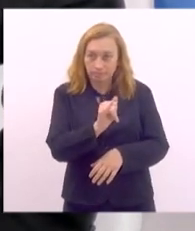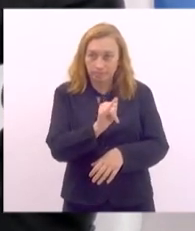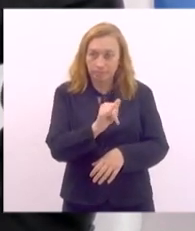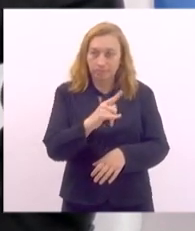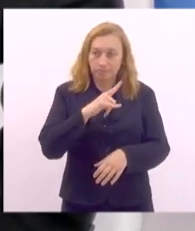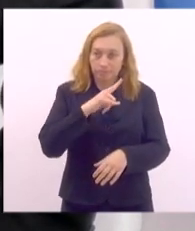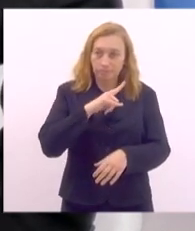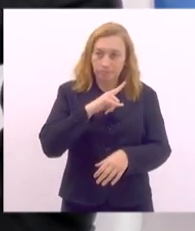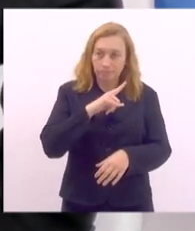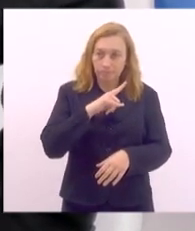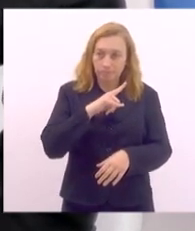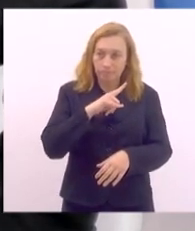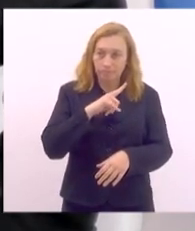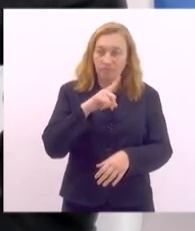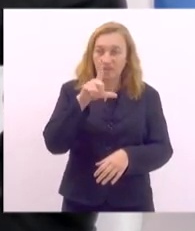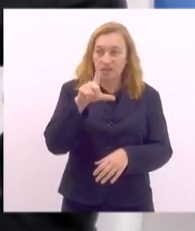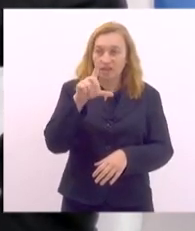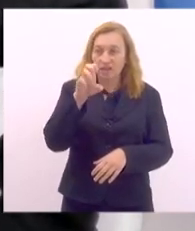filhos.